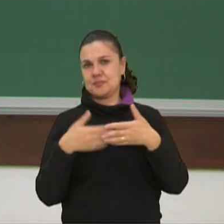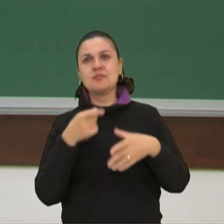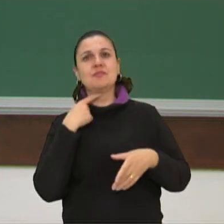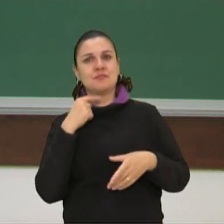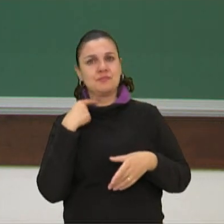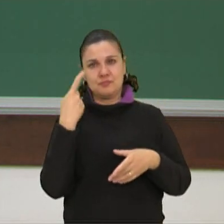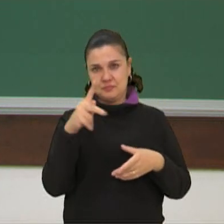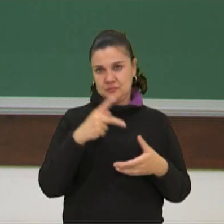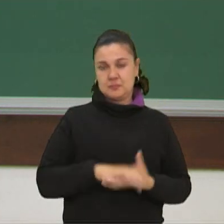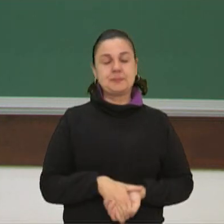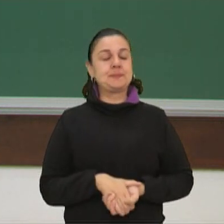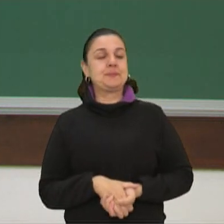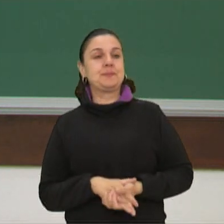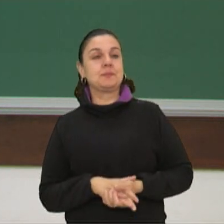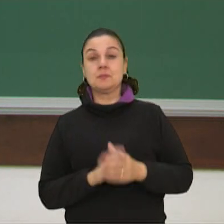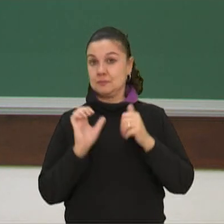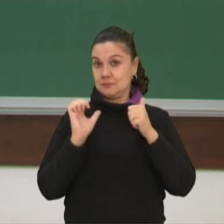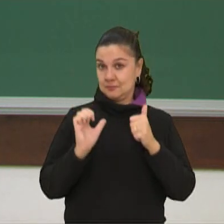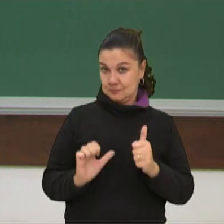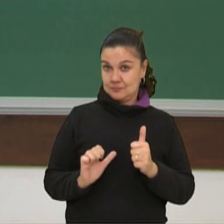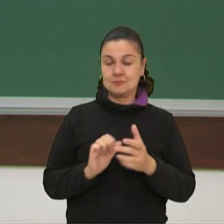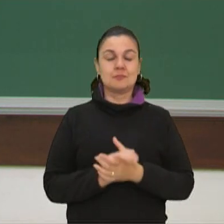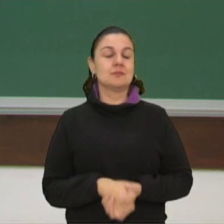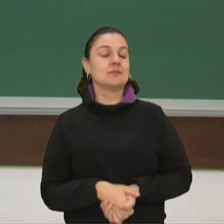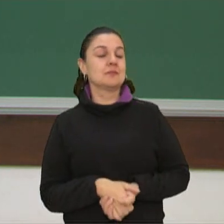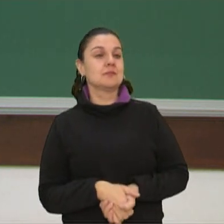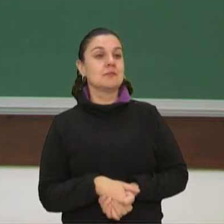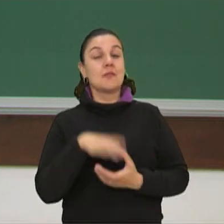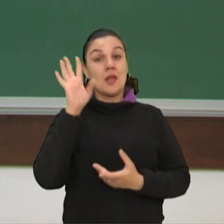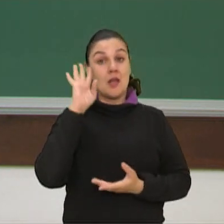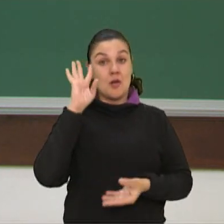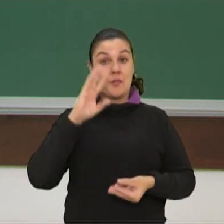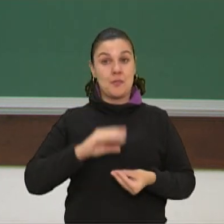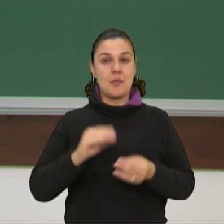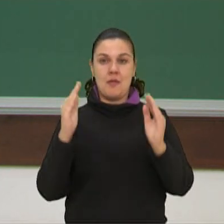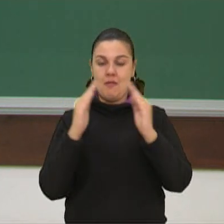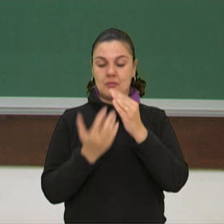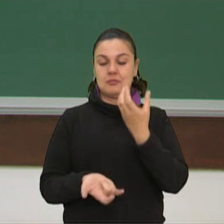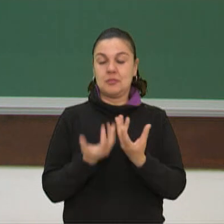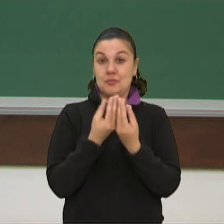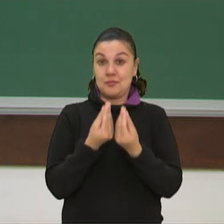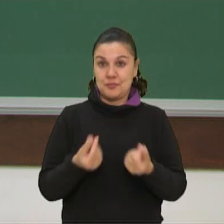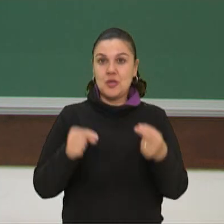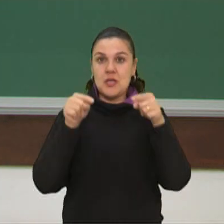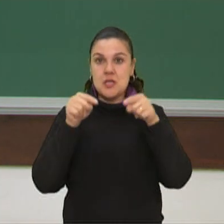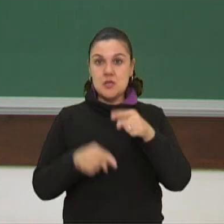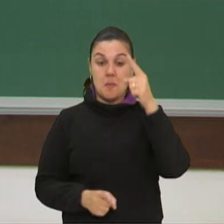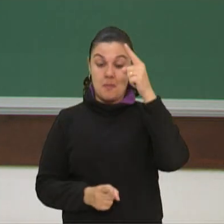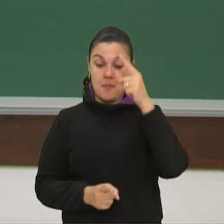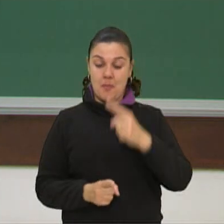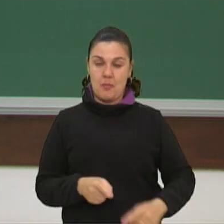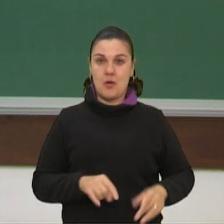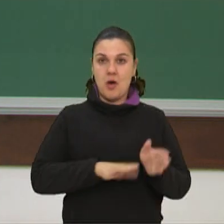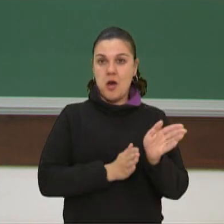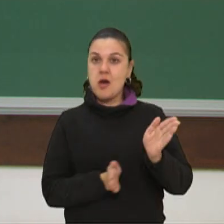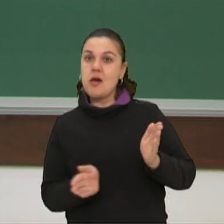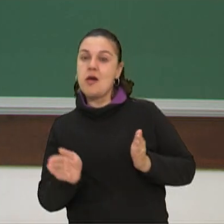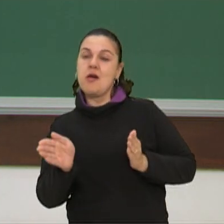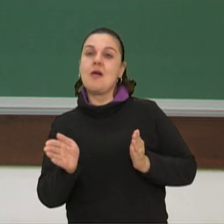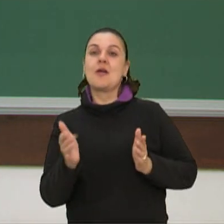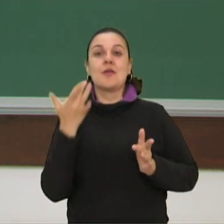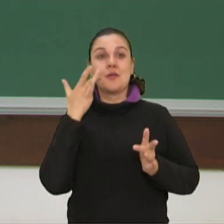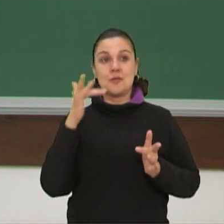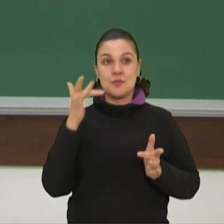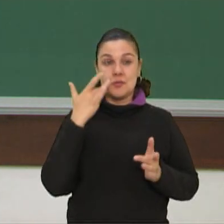fosse necessário. Entendeu? Então, a casa de fundição veio para impedir o contrabando